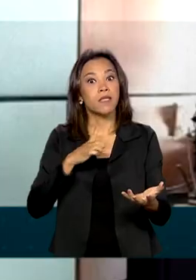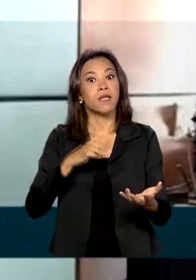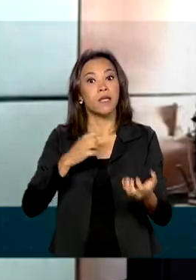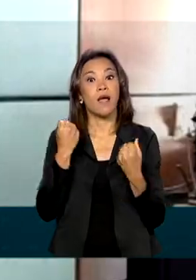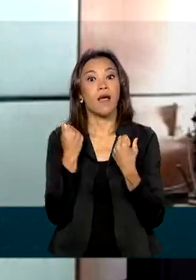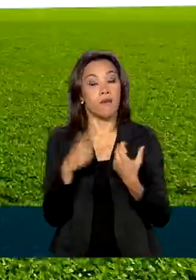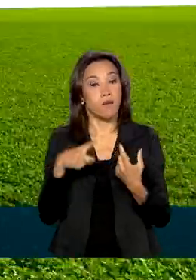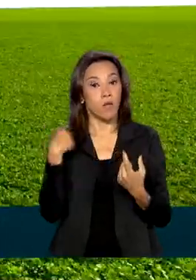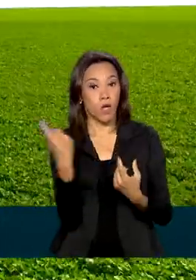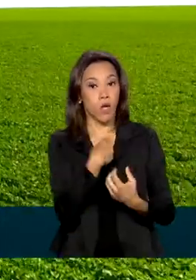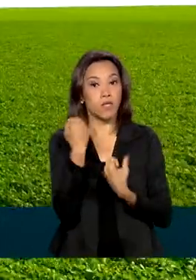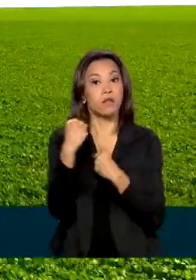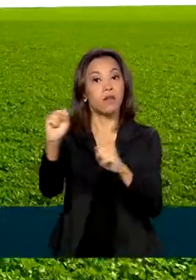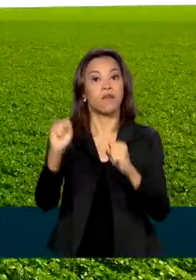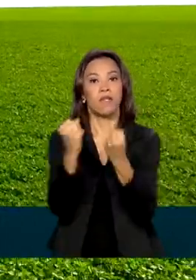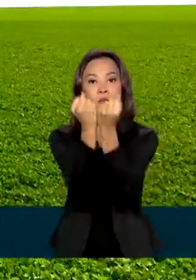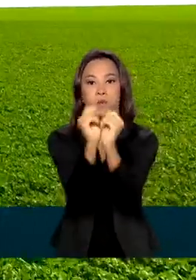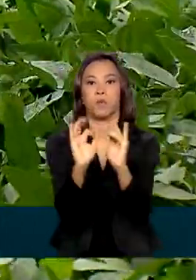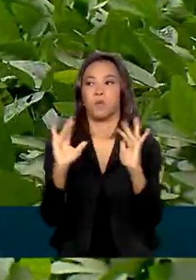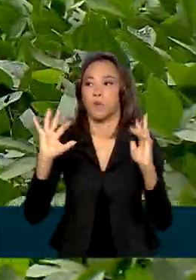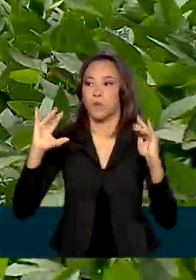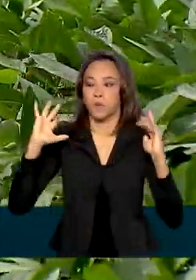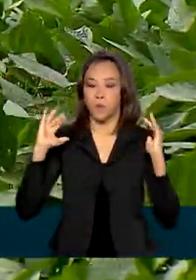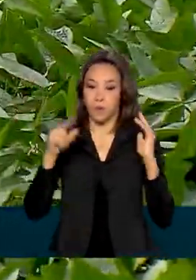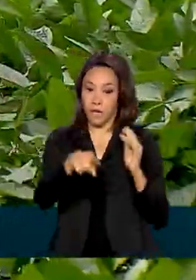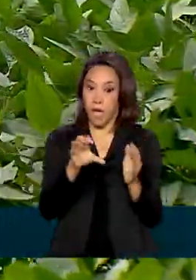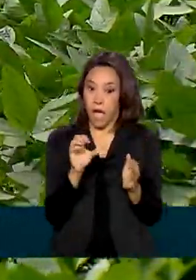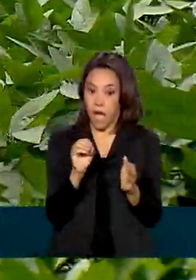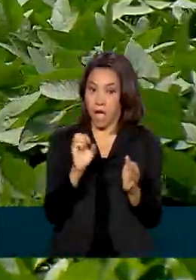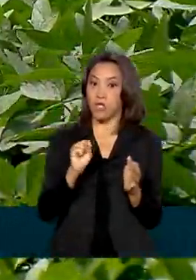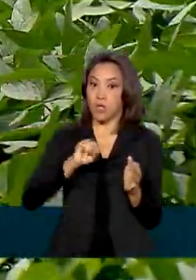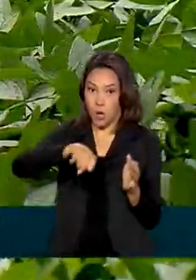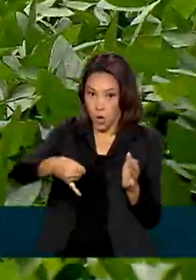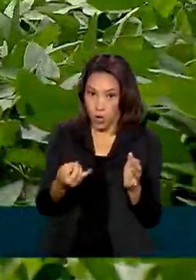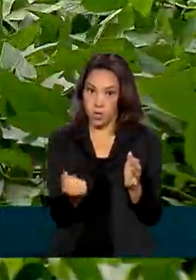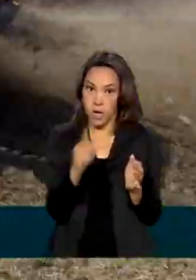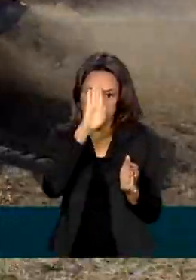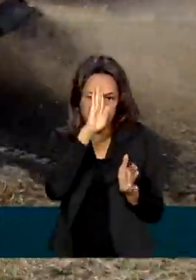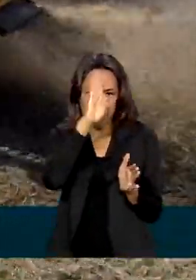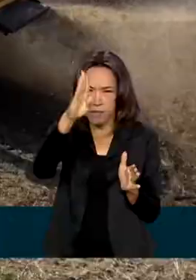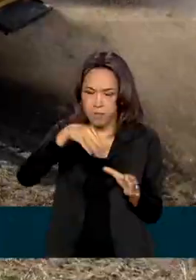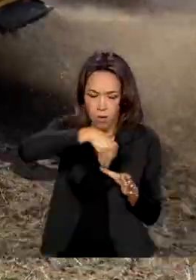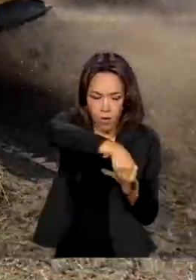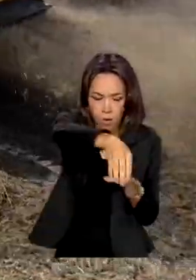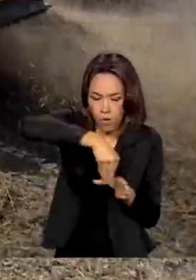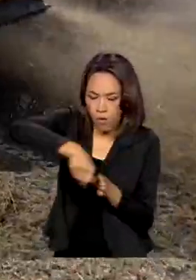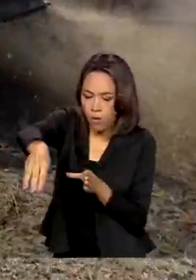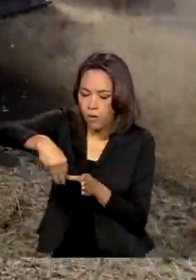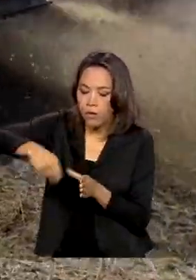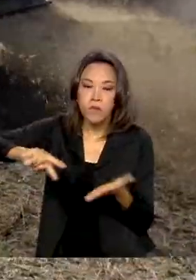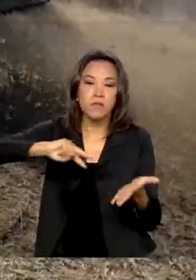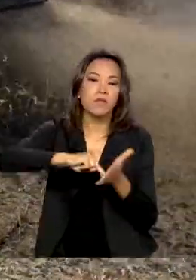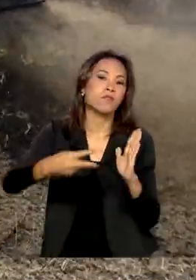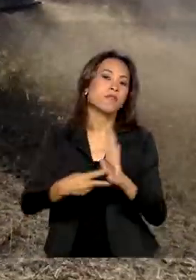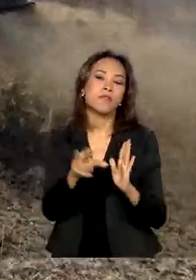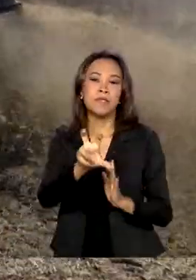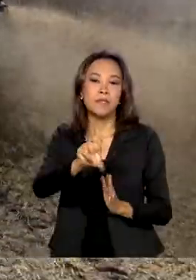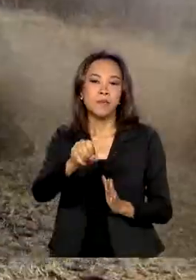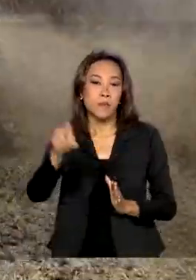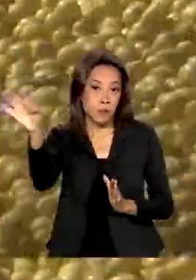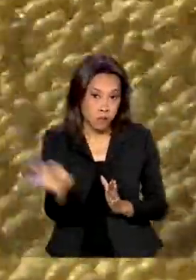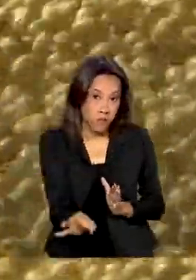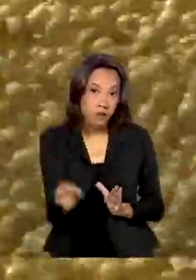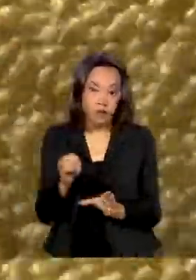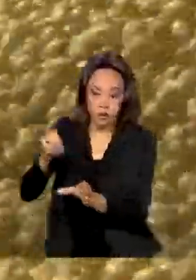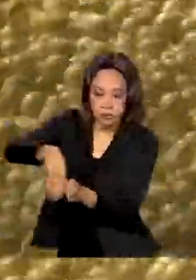defesa do meio ambiente. A soja continua sendo a principal cultura cultivada e representa cerca de 50% da colheita de grãos no